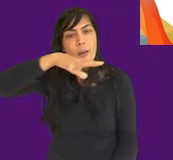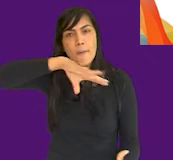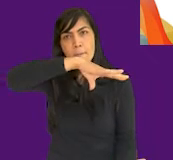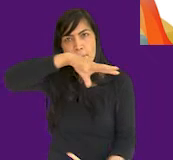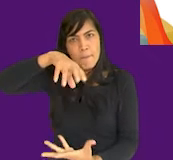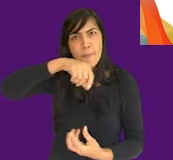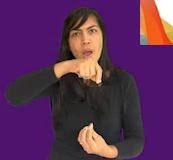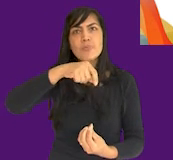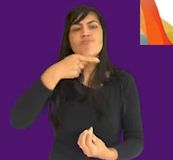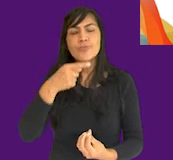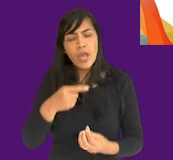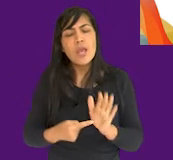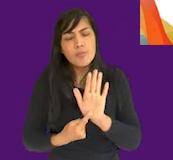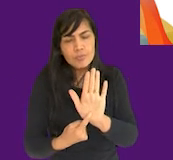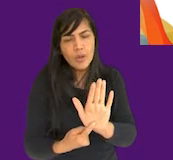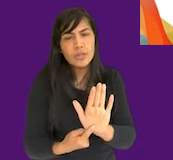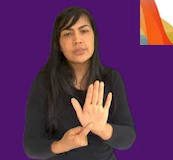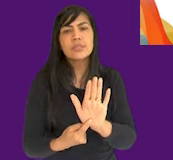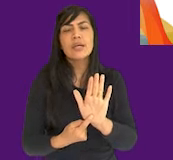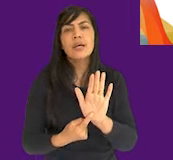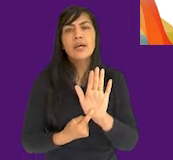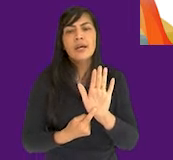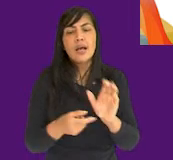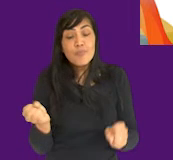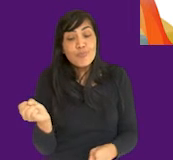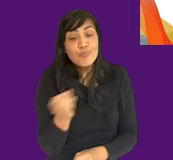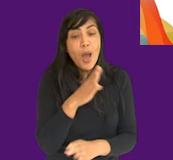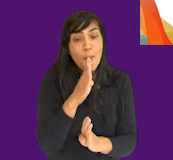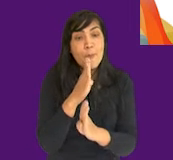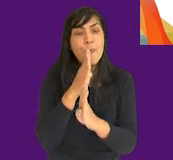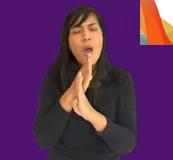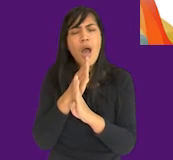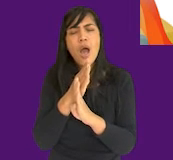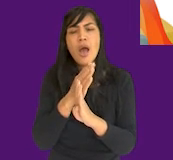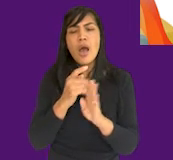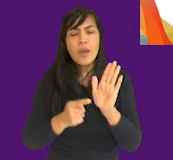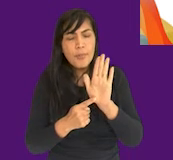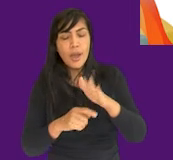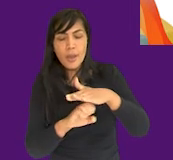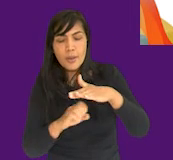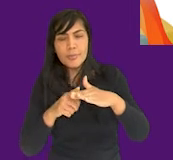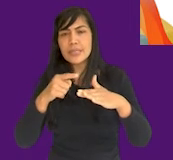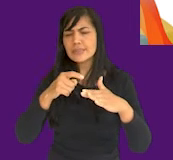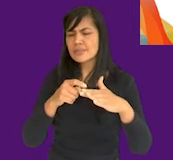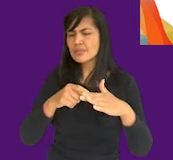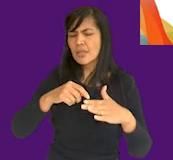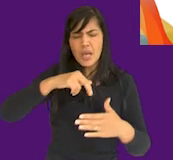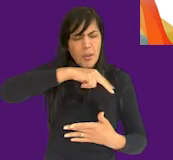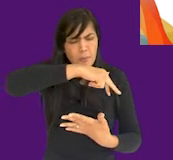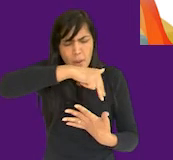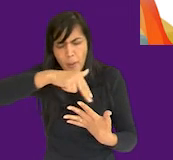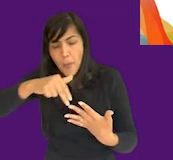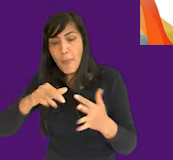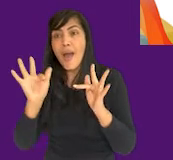global e entrega blue ocean no inovação disruptiva lindos cartazes encrenquinha